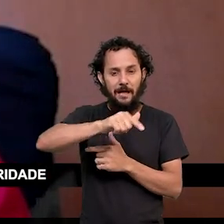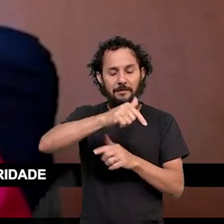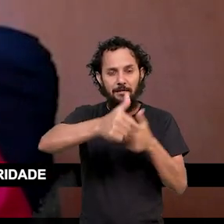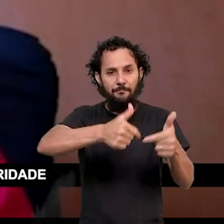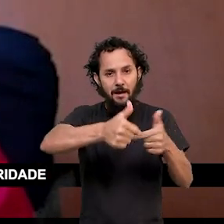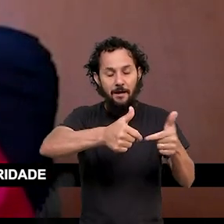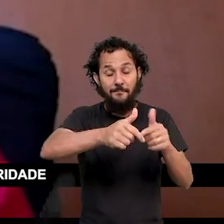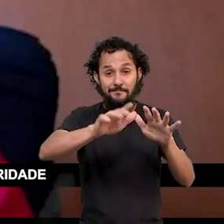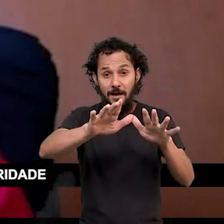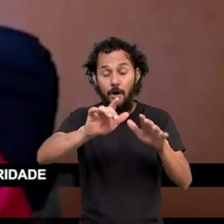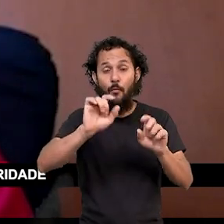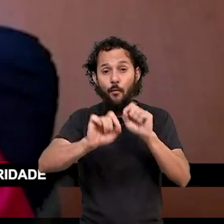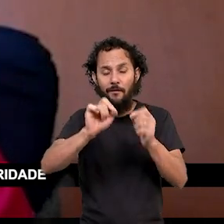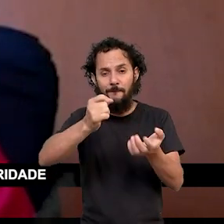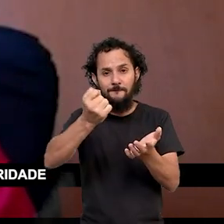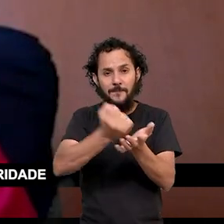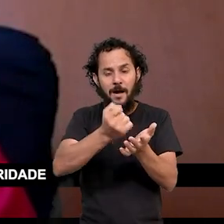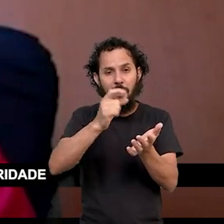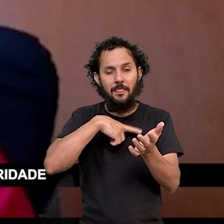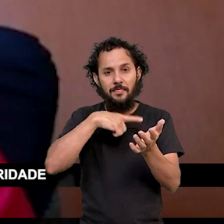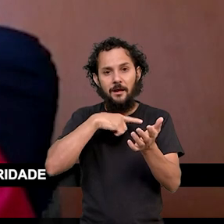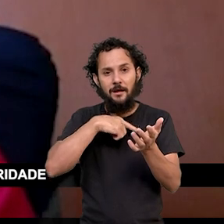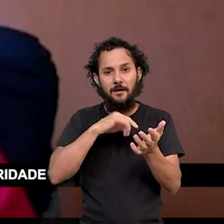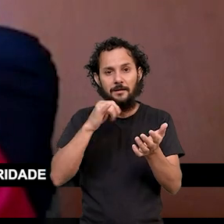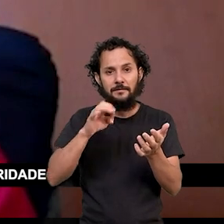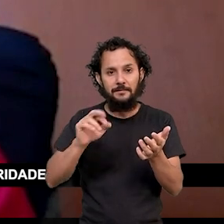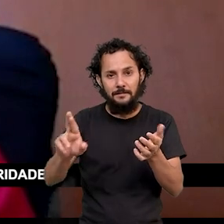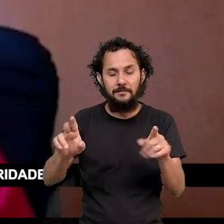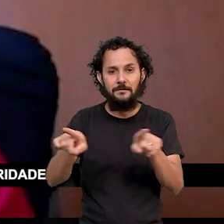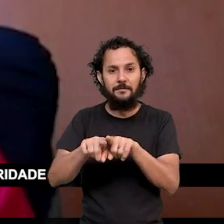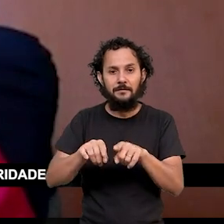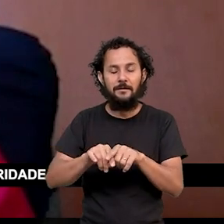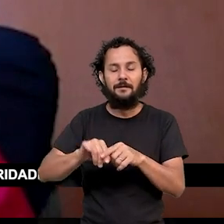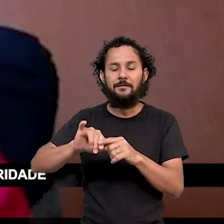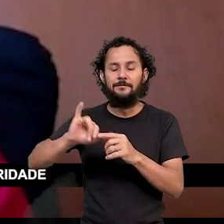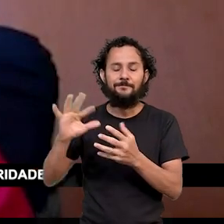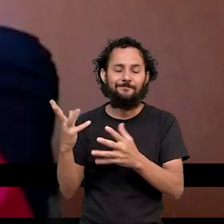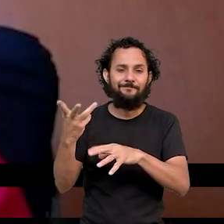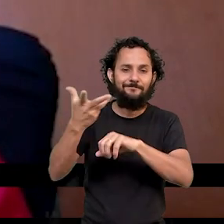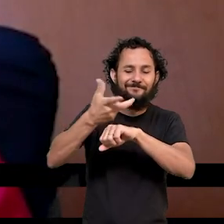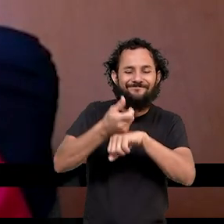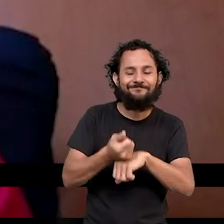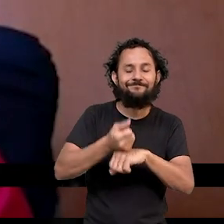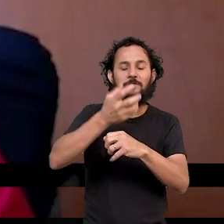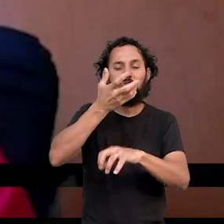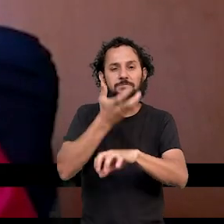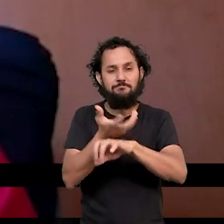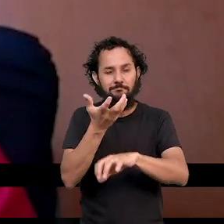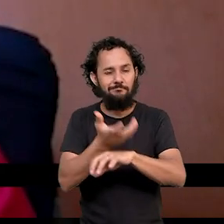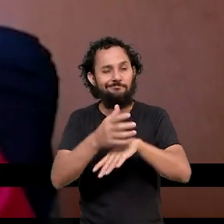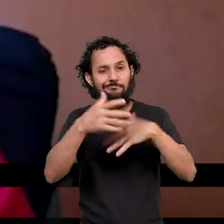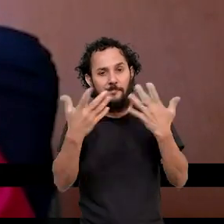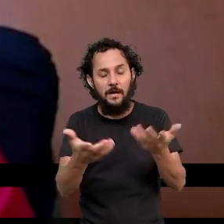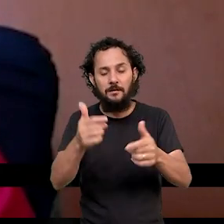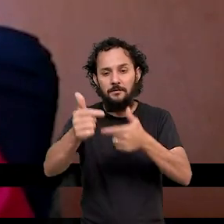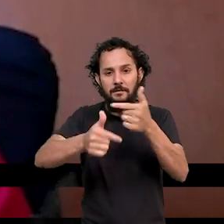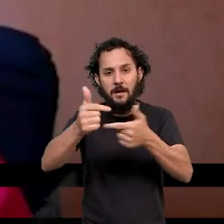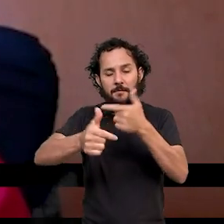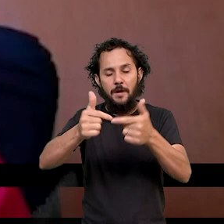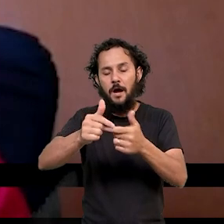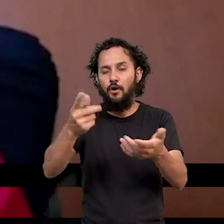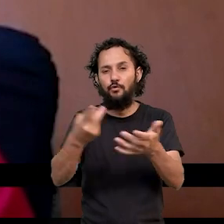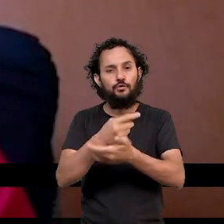trabalho. Nossas marcas são a inter- e a transdisciplinaridade de conteúdos e ações